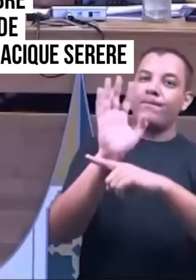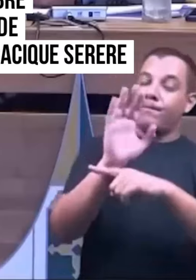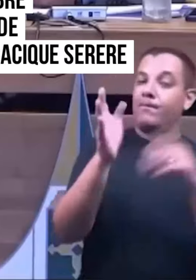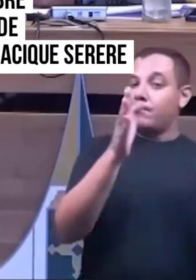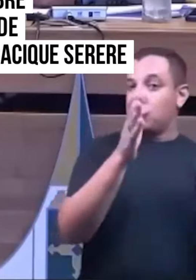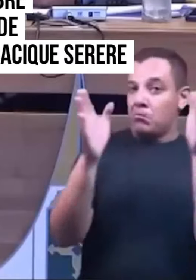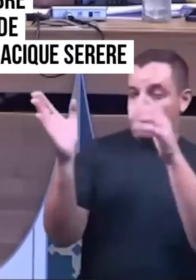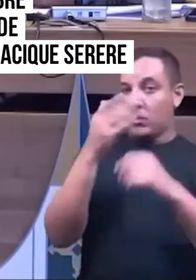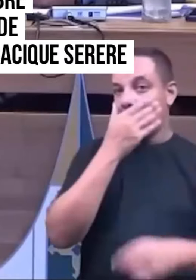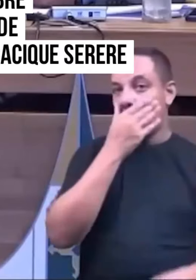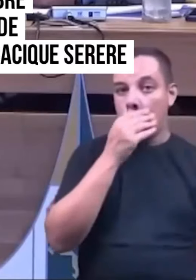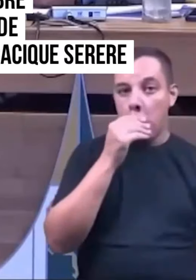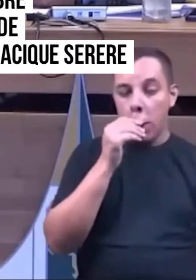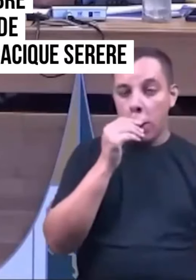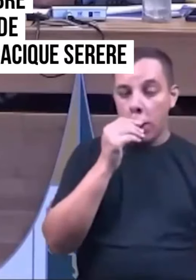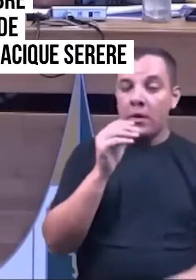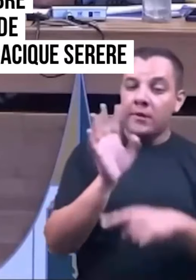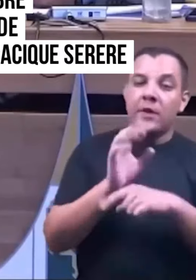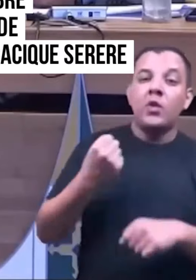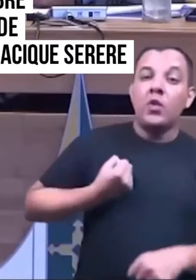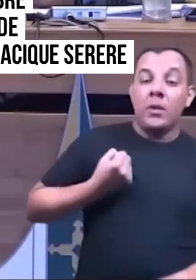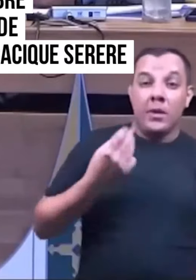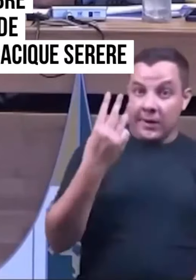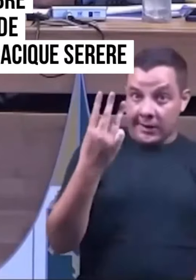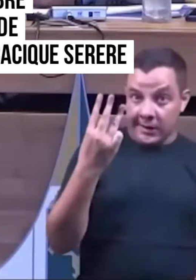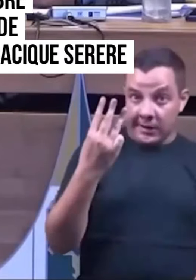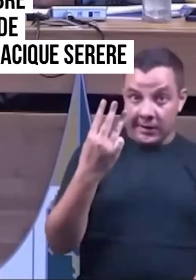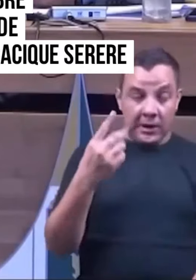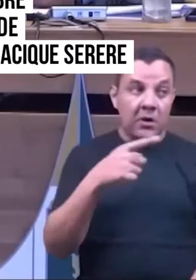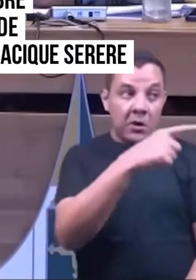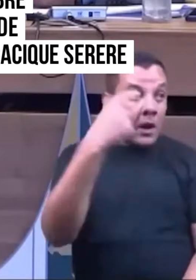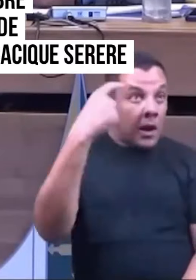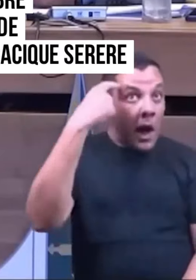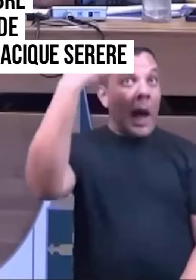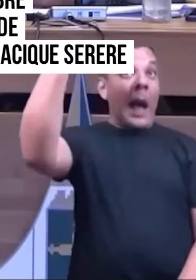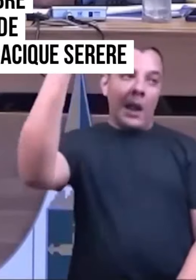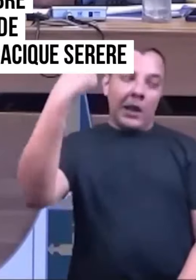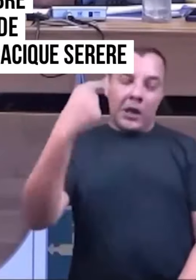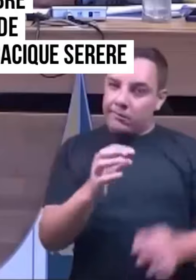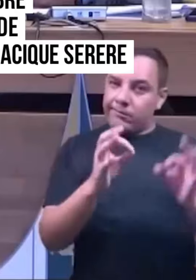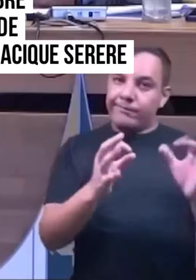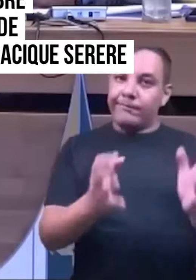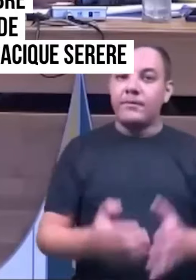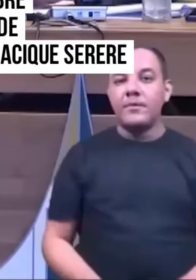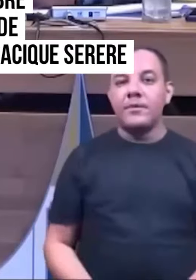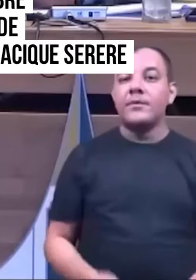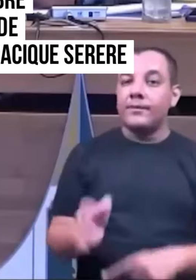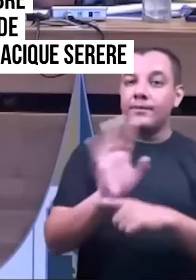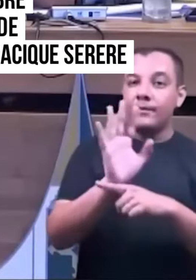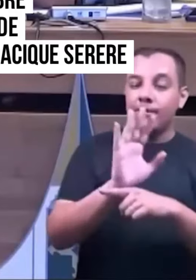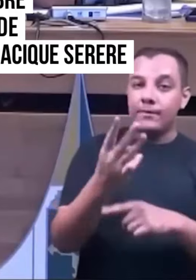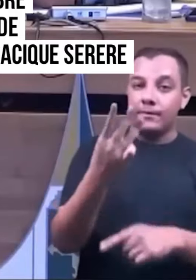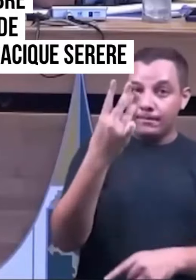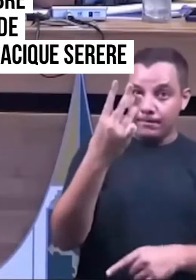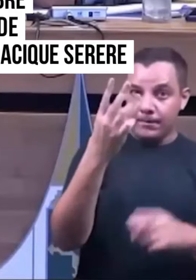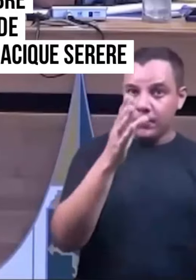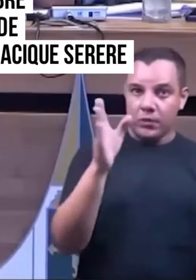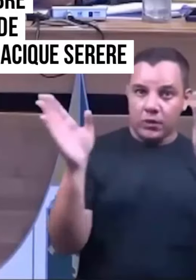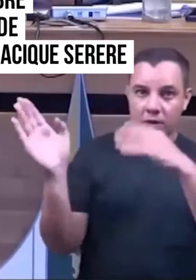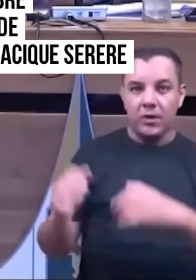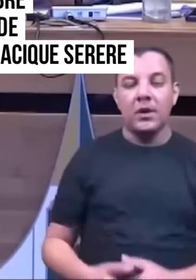O vídeo 3 vai refrescar a memória do senhor. Vídeo 3, por favor.